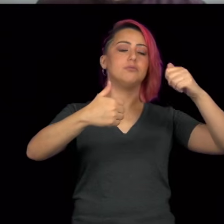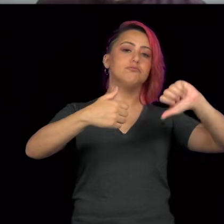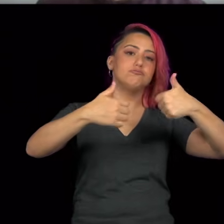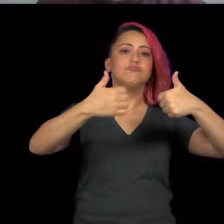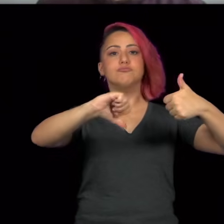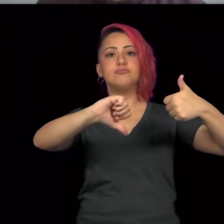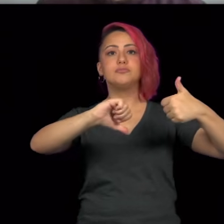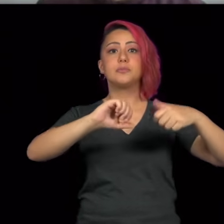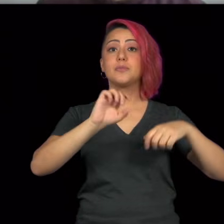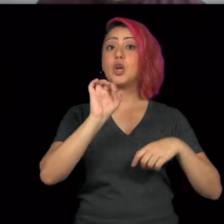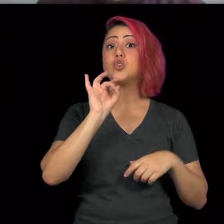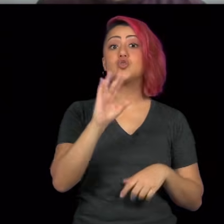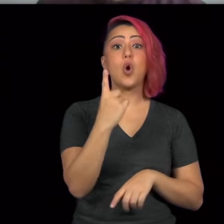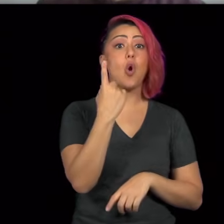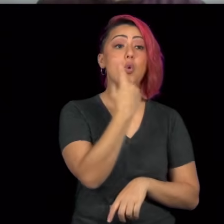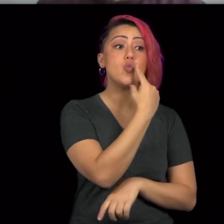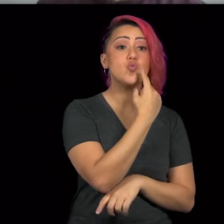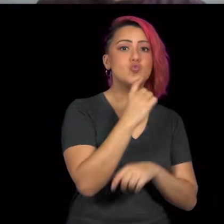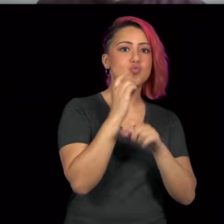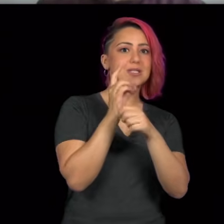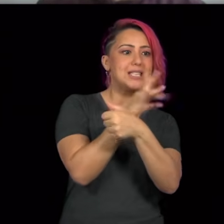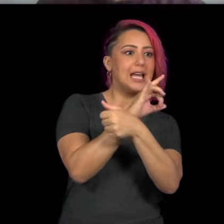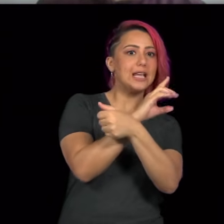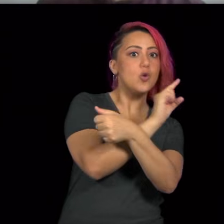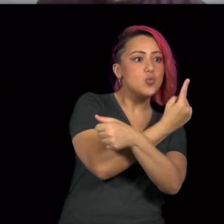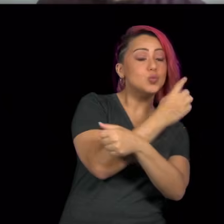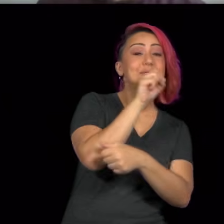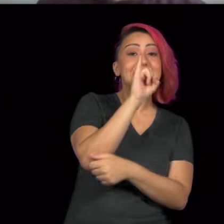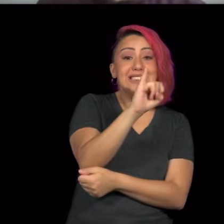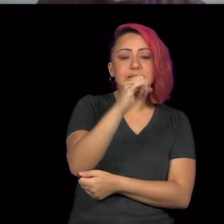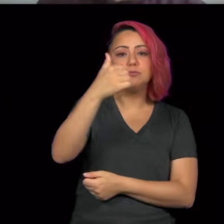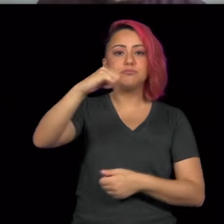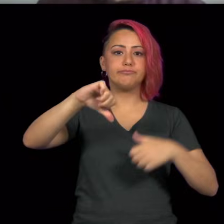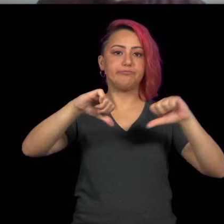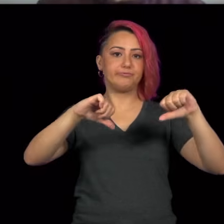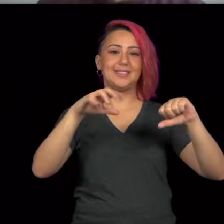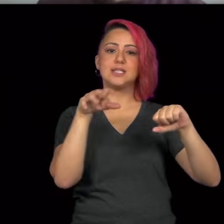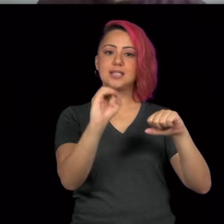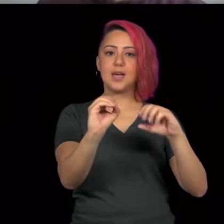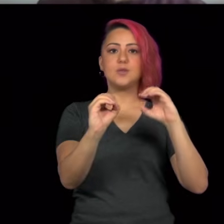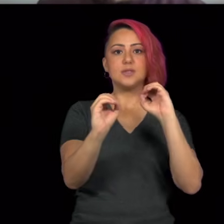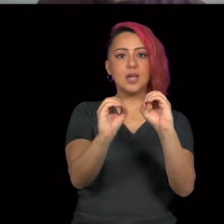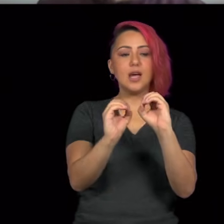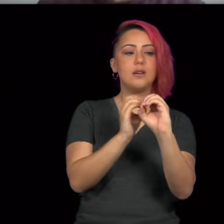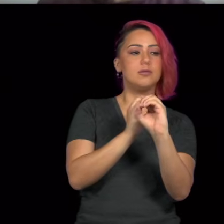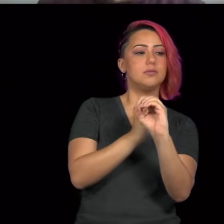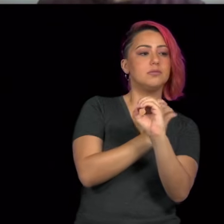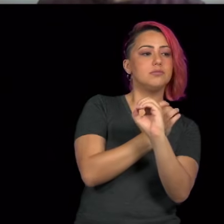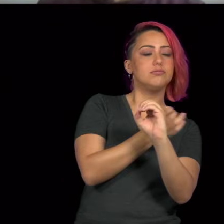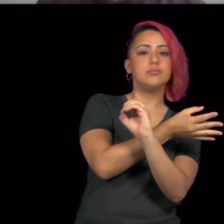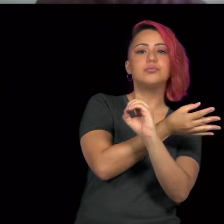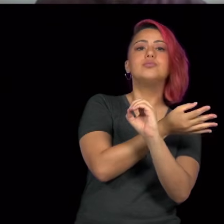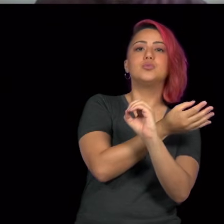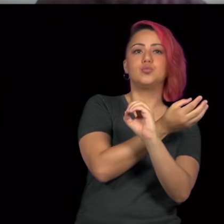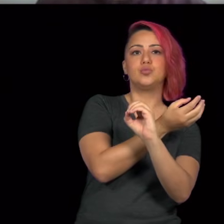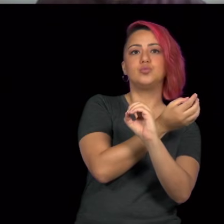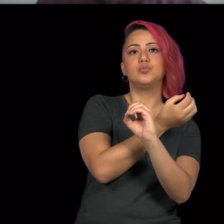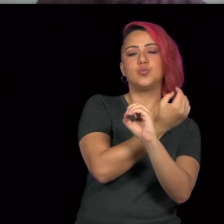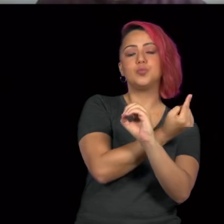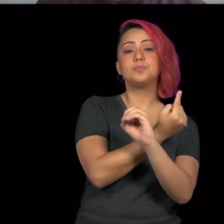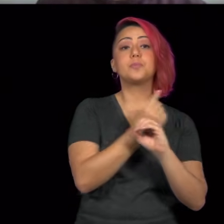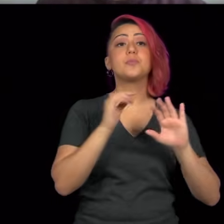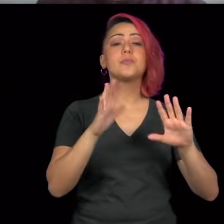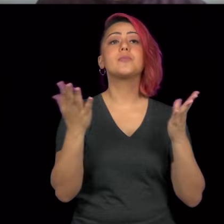vai ser 1 quando ambos estiverem desligados. Ambas as entradas estiverem desligadas. Agora,